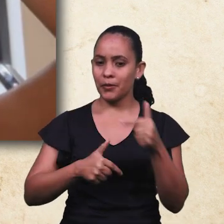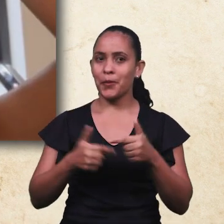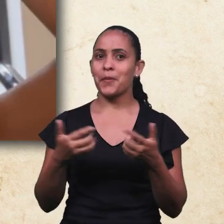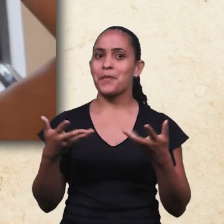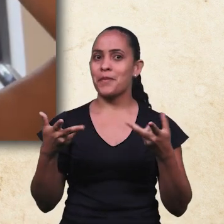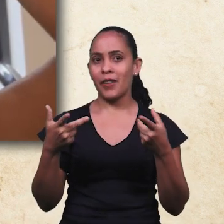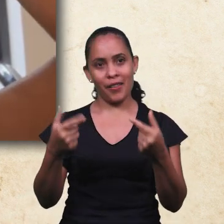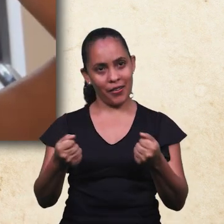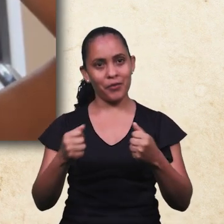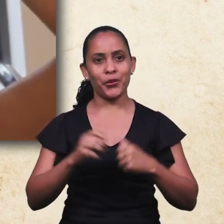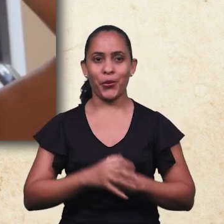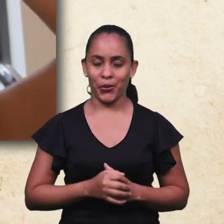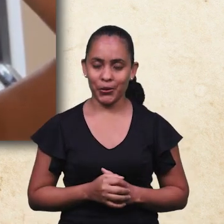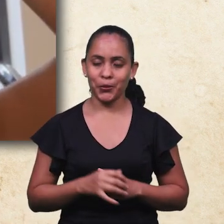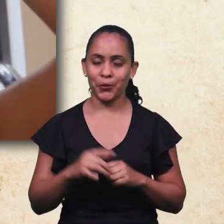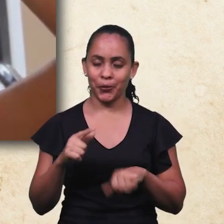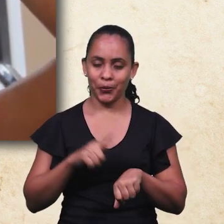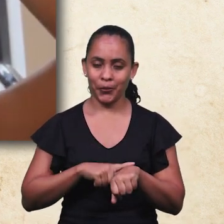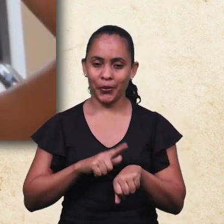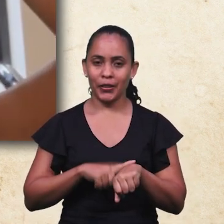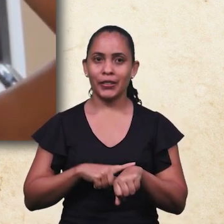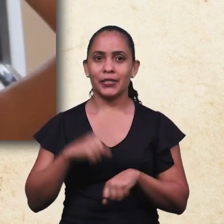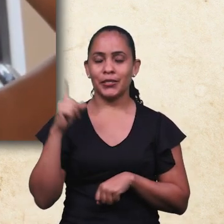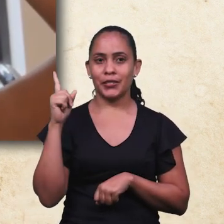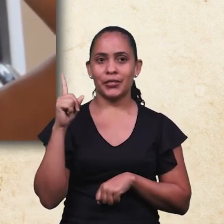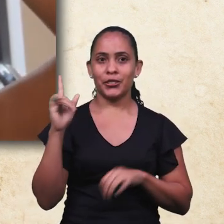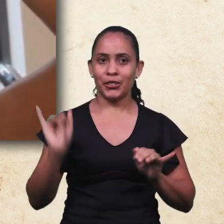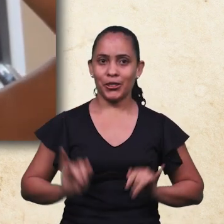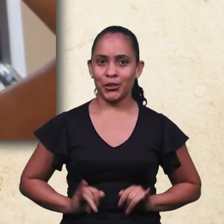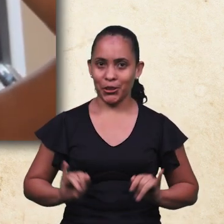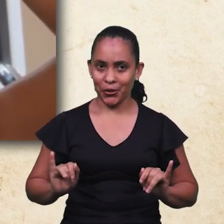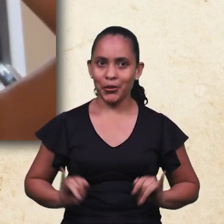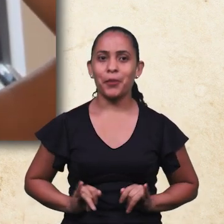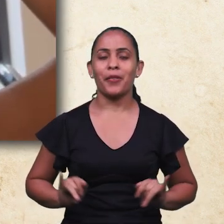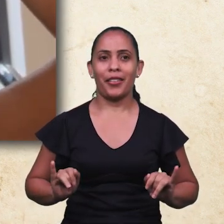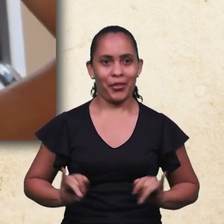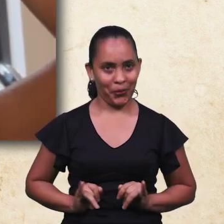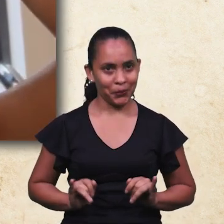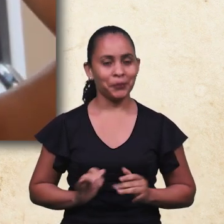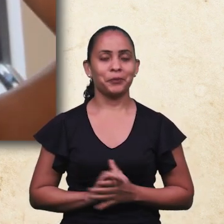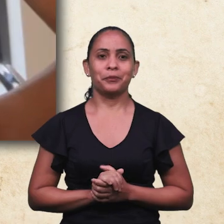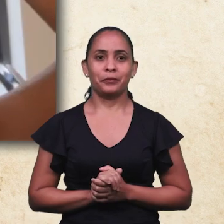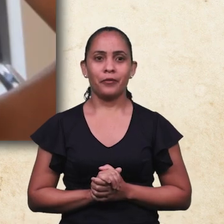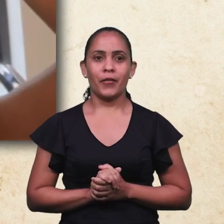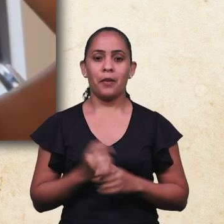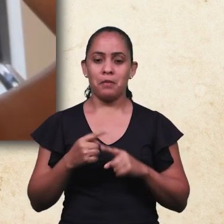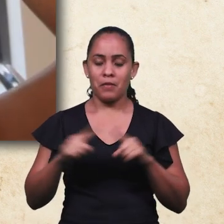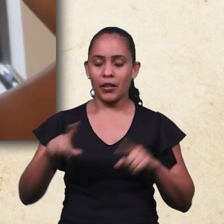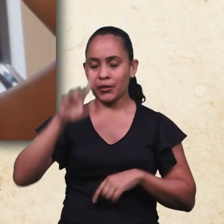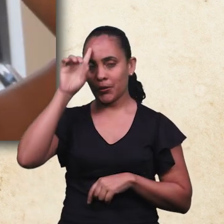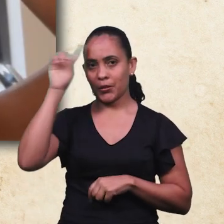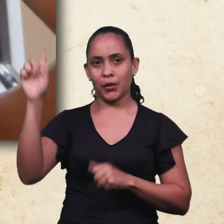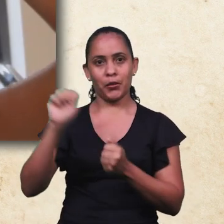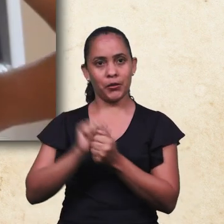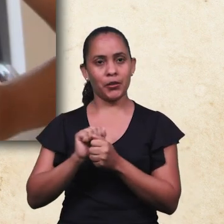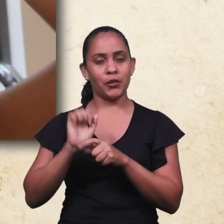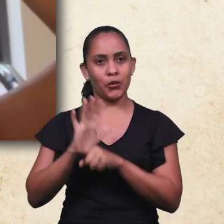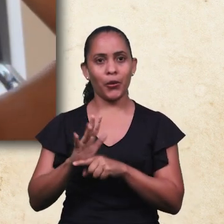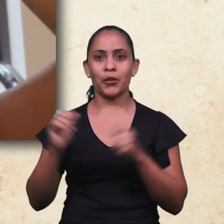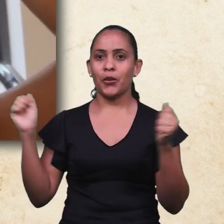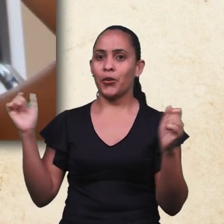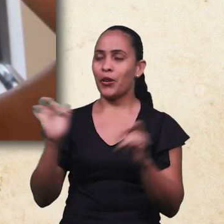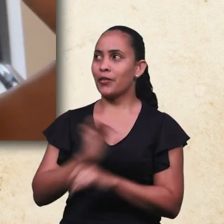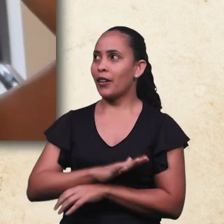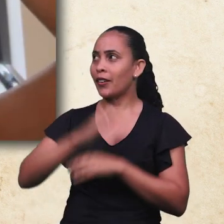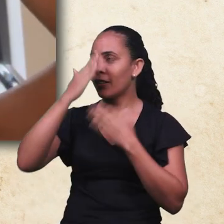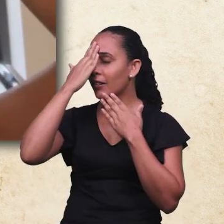foi um período de fato, de sofrimento, mas a mão do Senhor esteve conosco. E o que nos resta é só